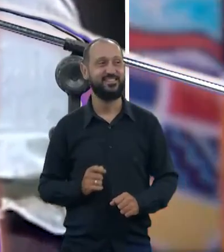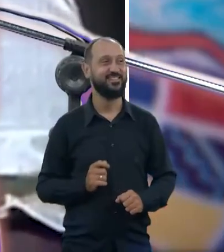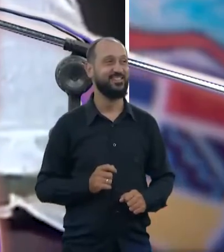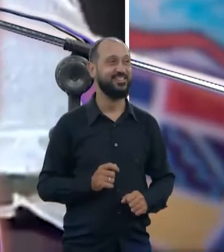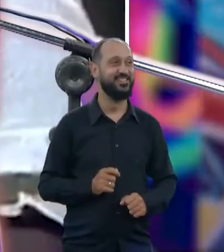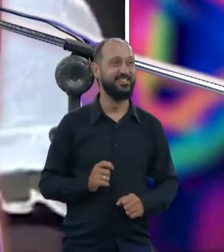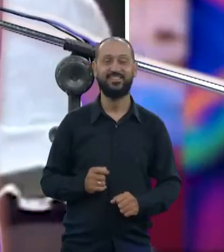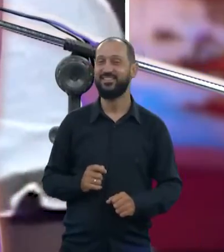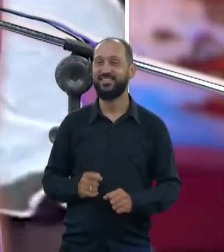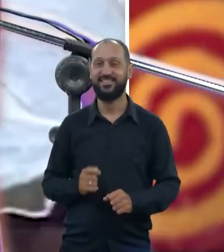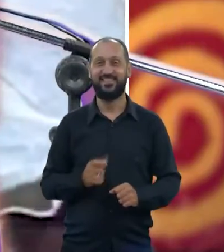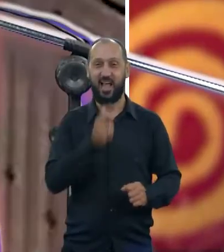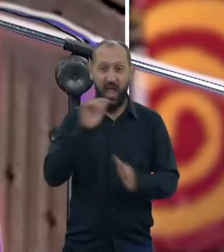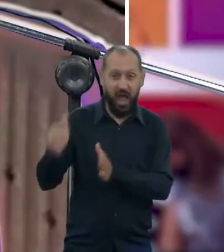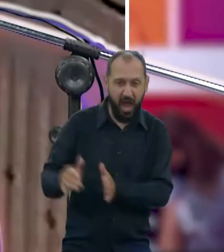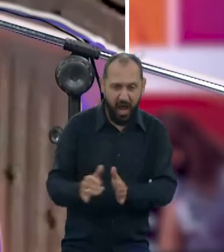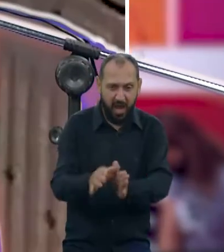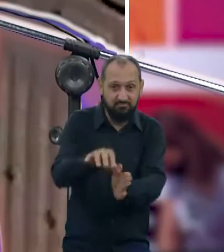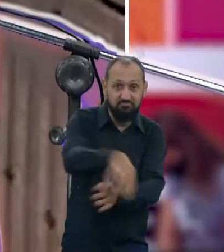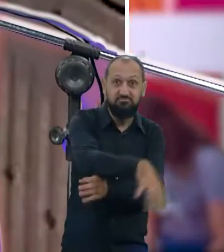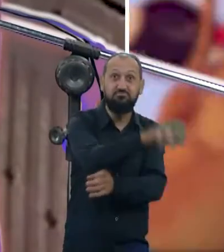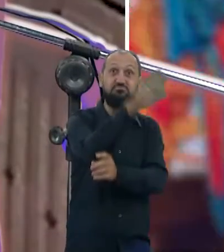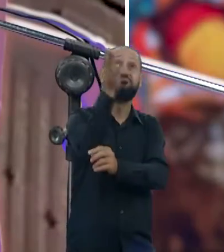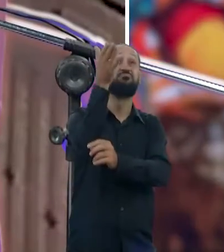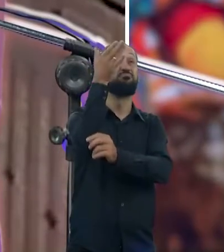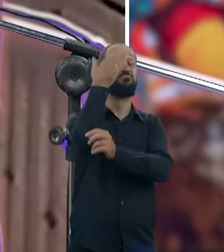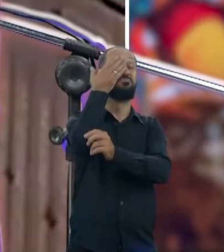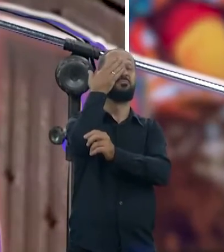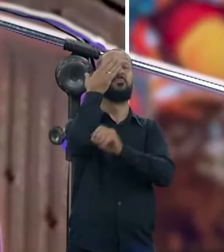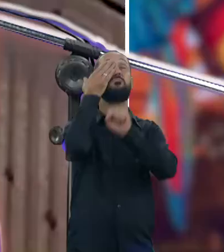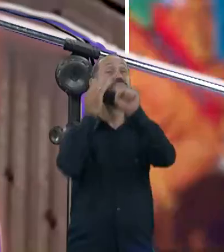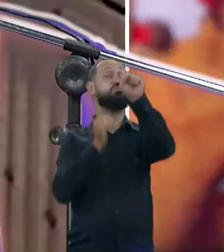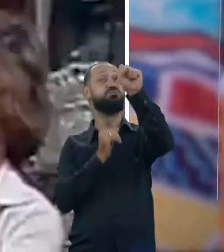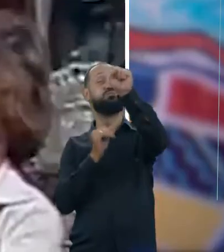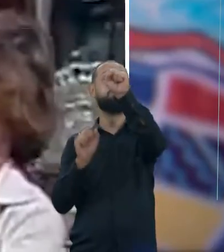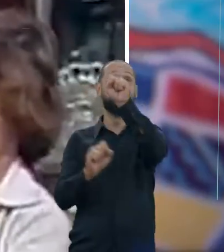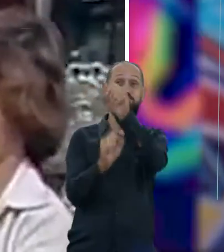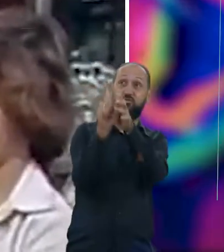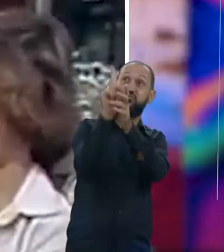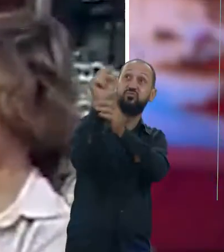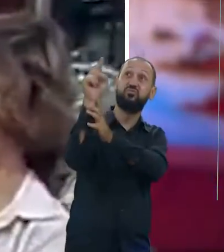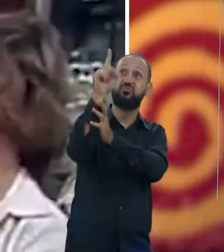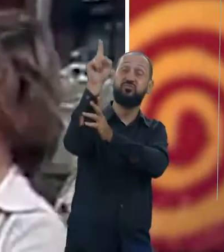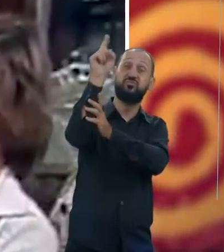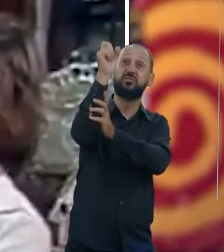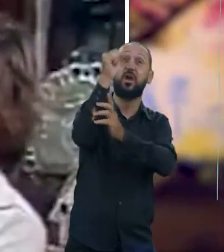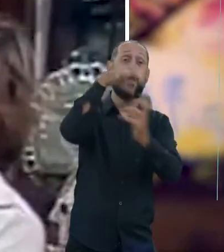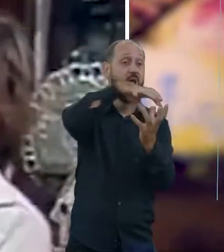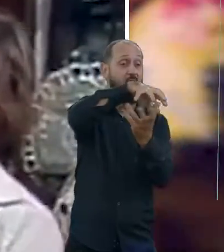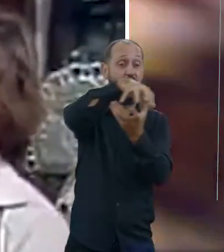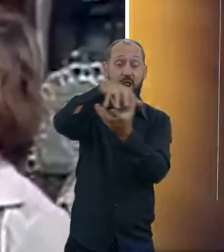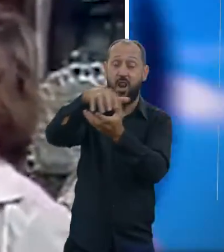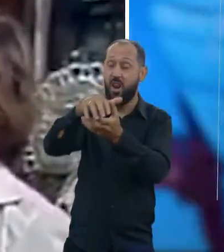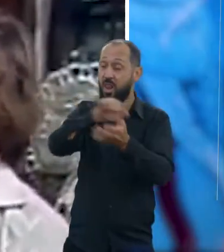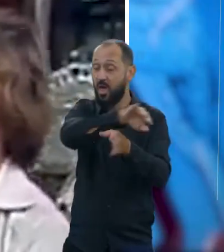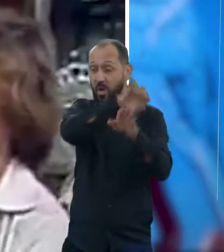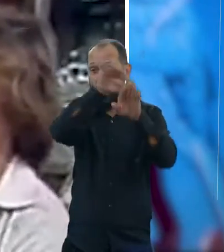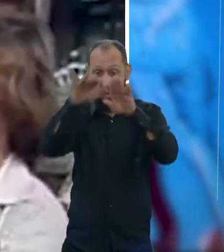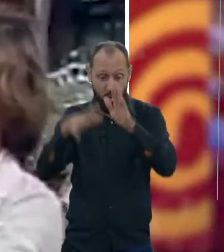Rios de prata, pirata, voo sideral na mata, universo